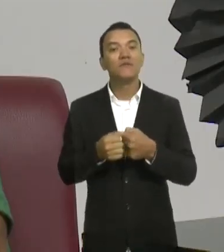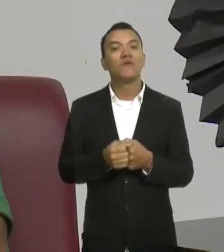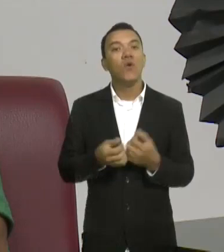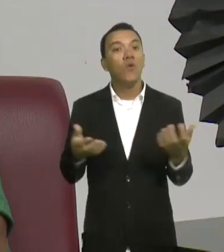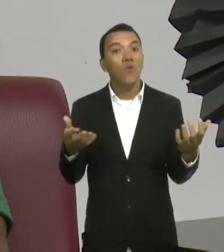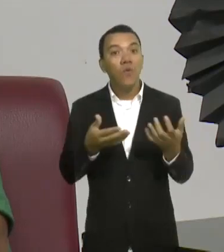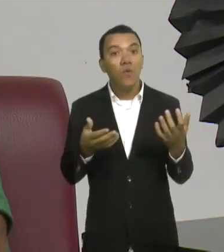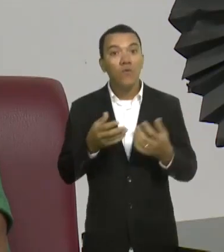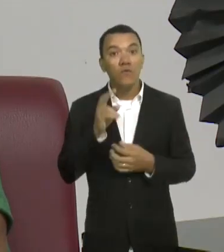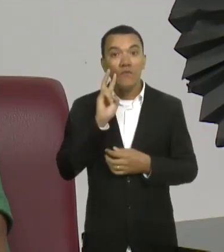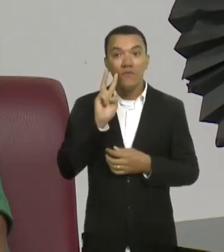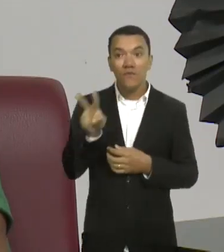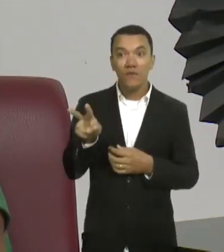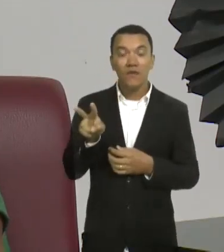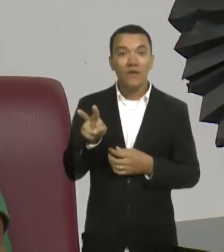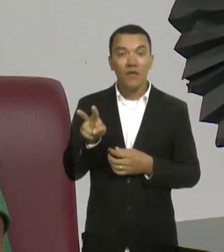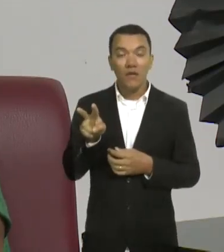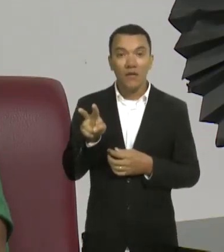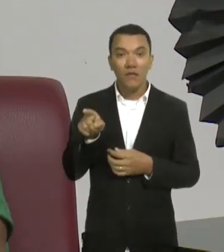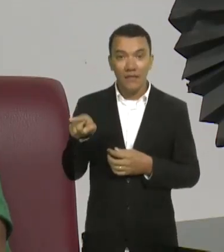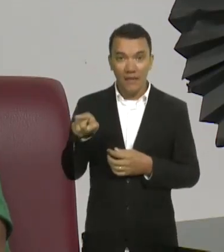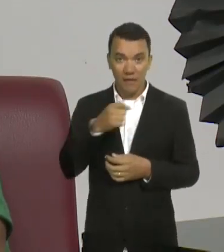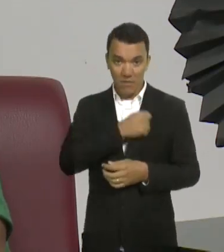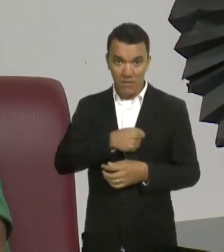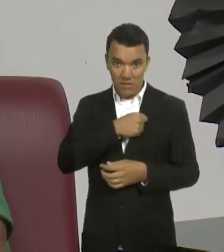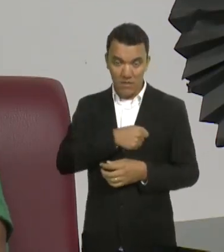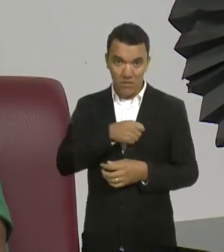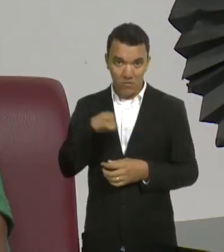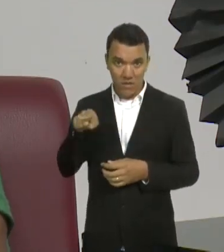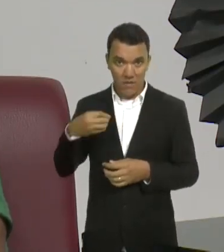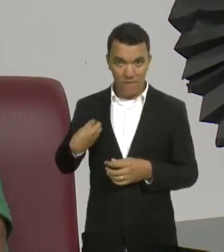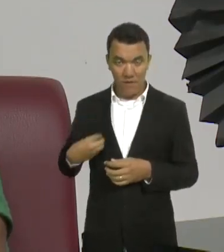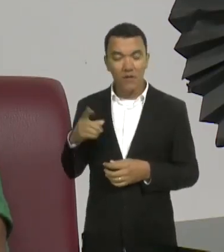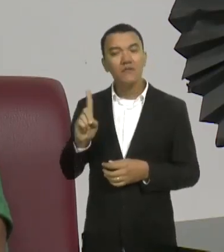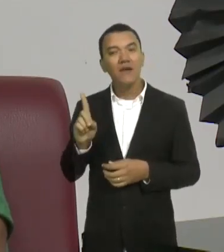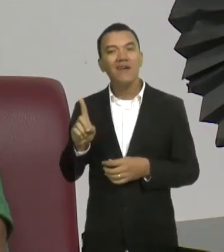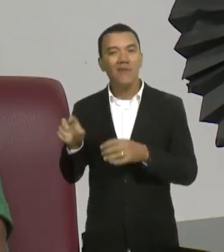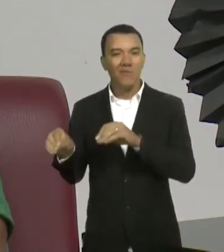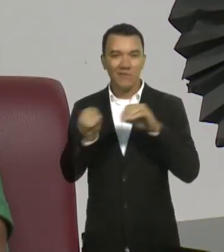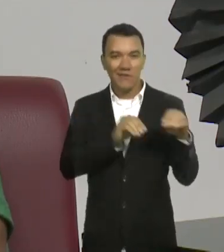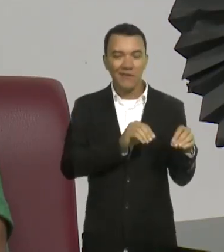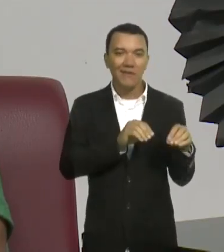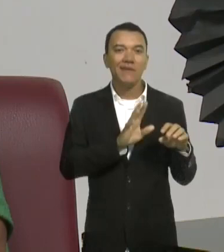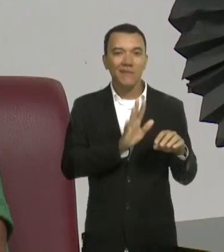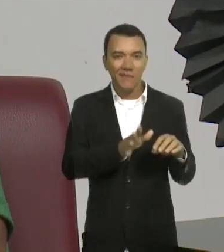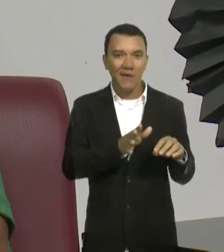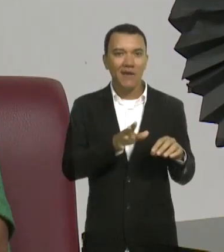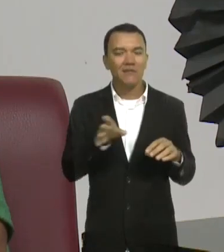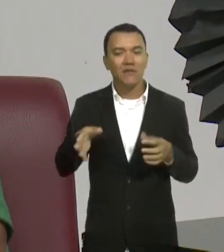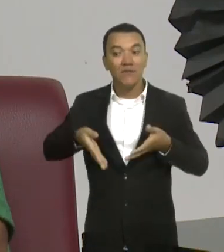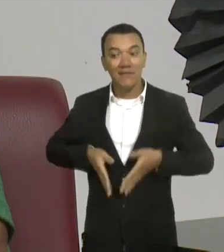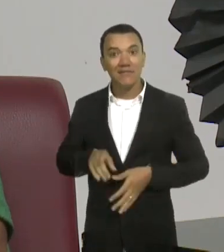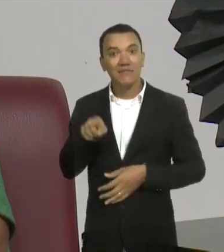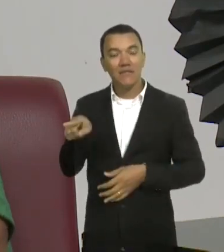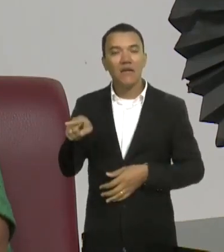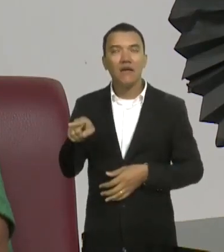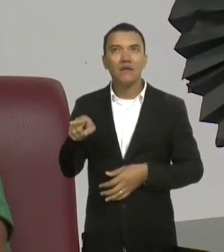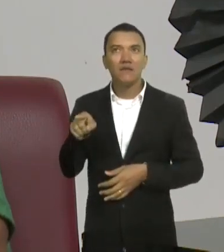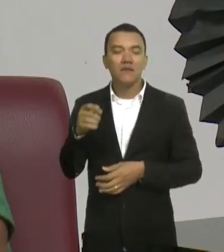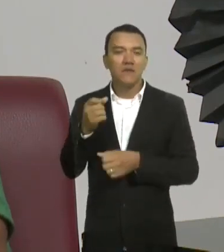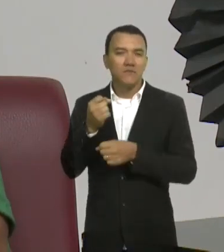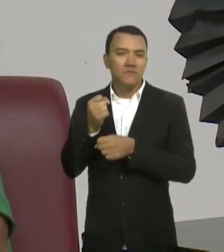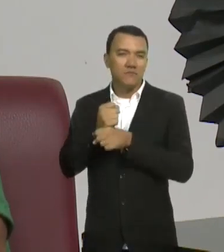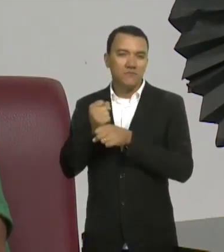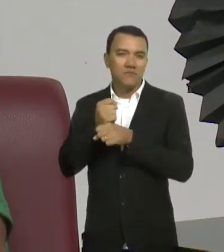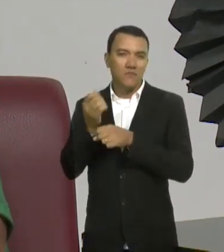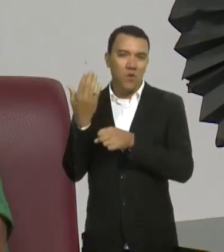não oro mais na Madre Deus, mas eu nasci na Madre Deus. Eu, na verdade, me mudei da Madre Deus há uns